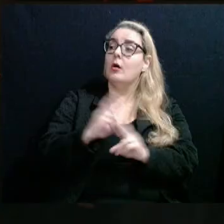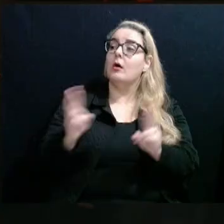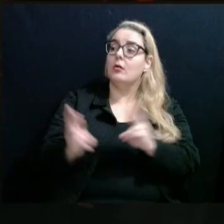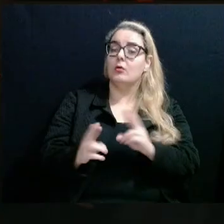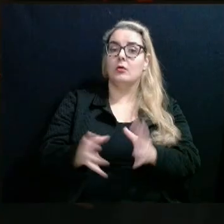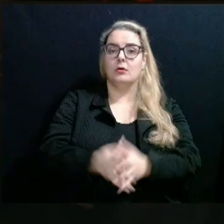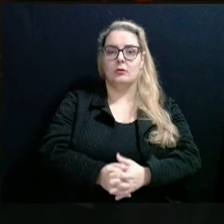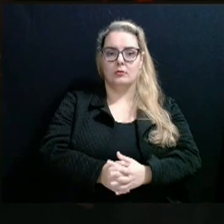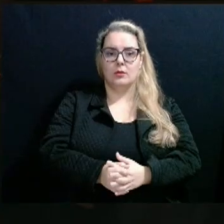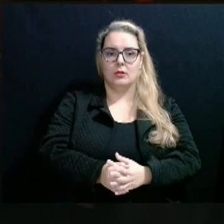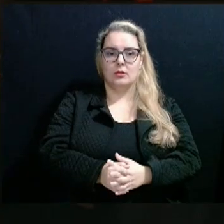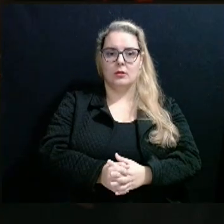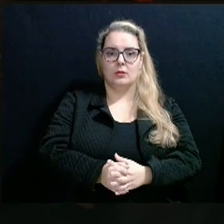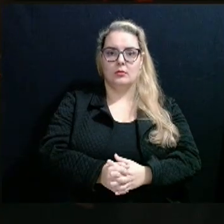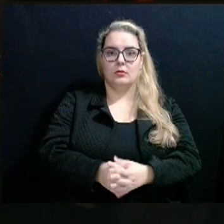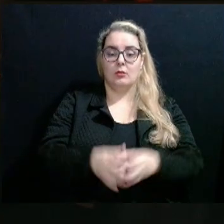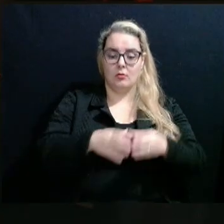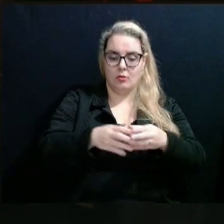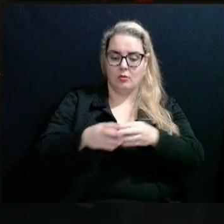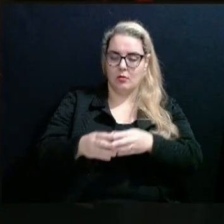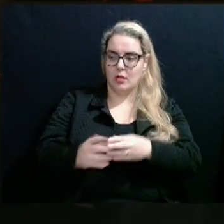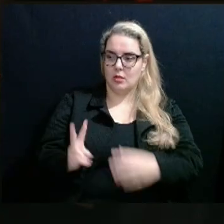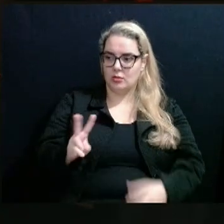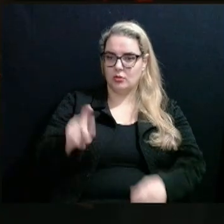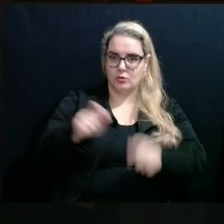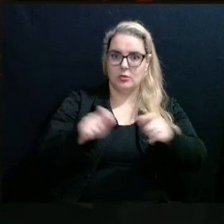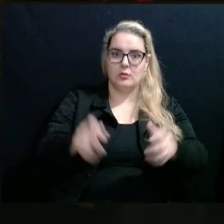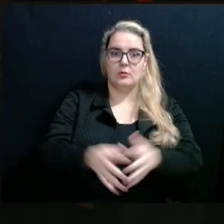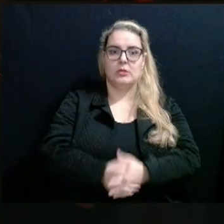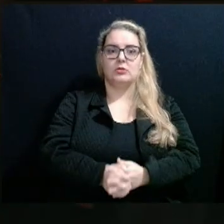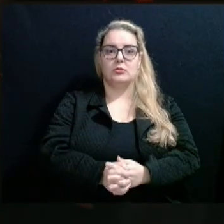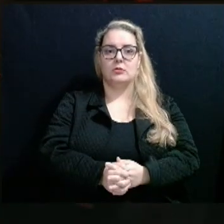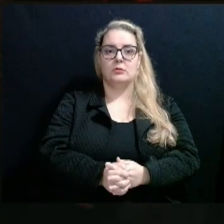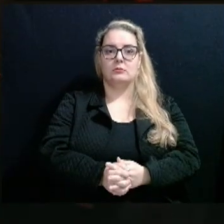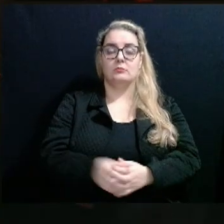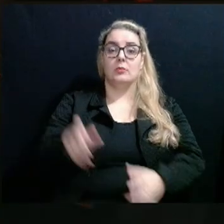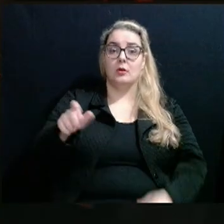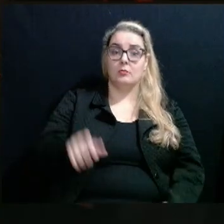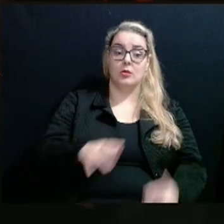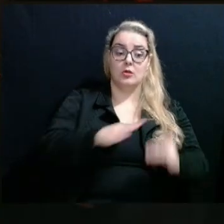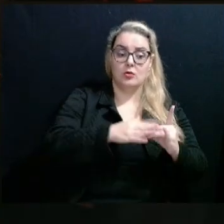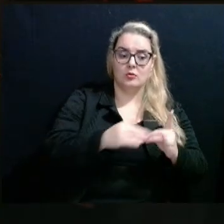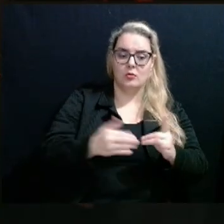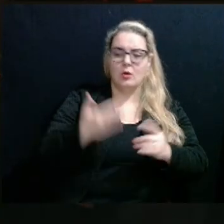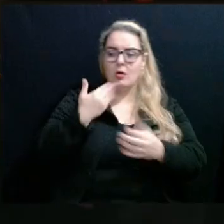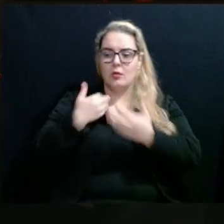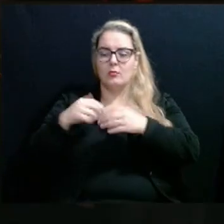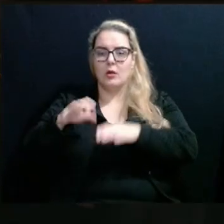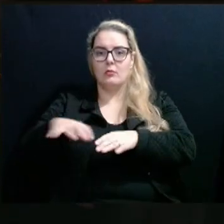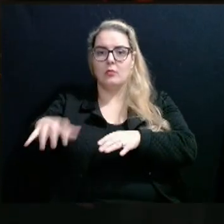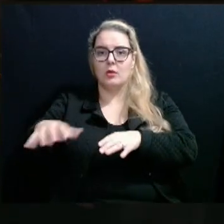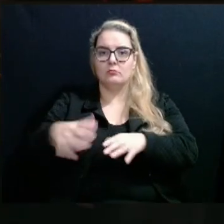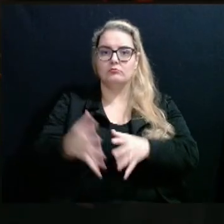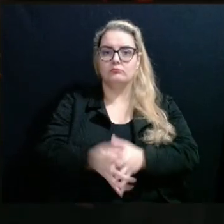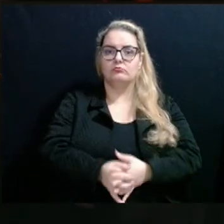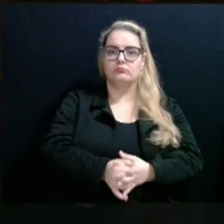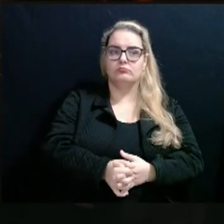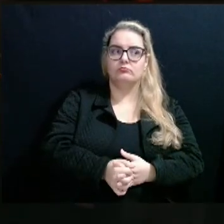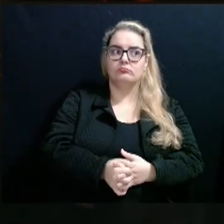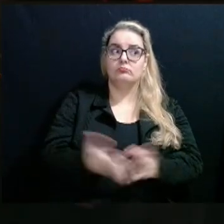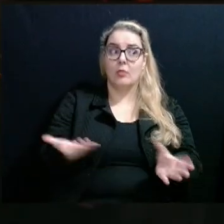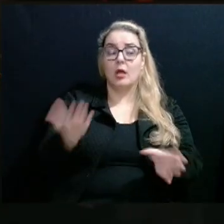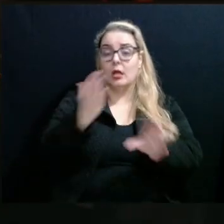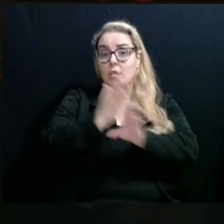Relacionamento, convivência de duas pessoas, né? Uma pessoa que é vegana ou vegetariana e de repente ela encontra uma outra pessoa e